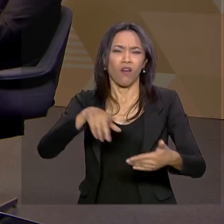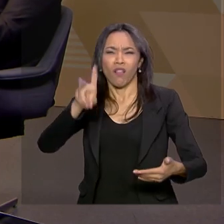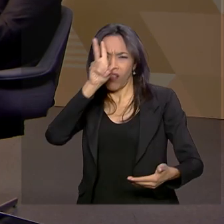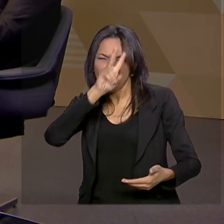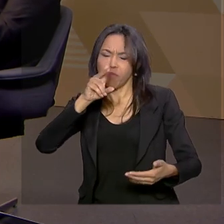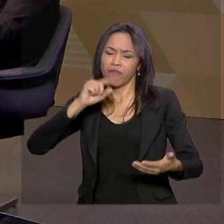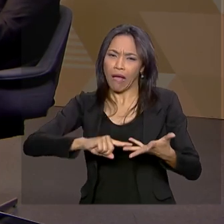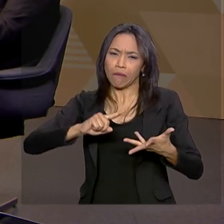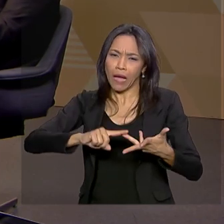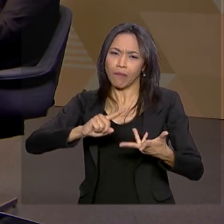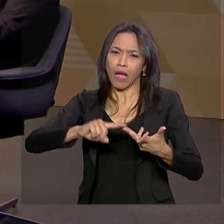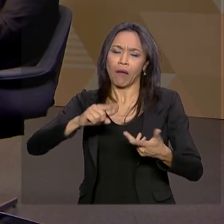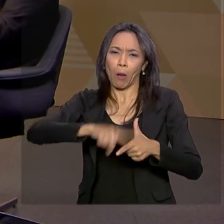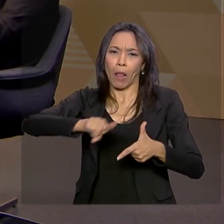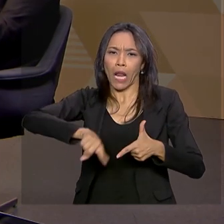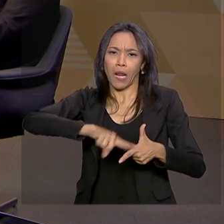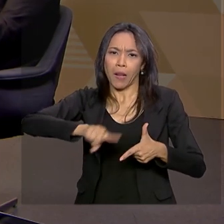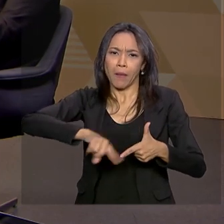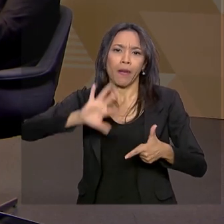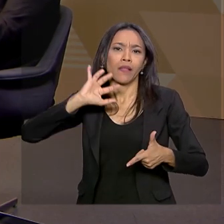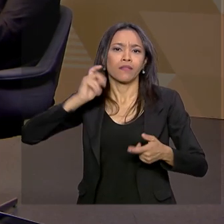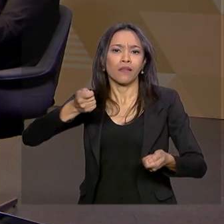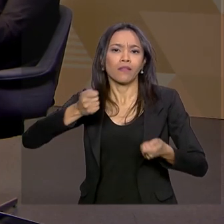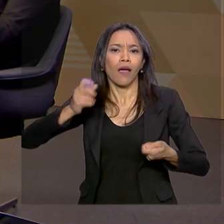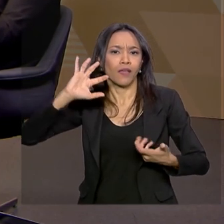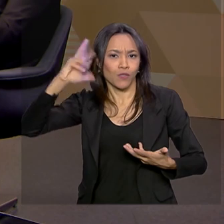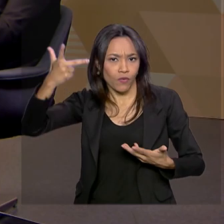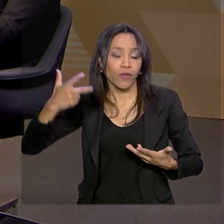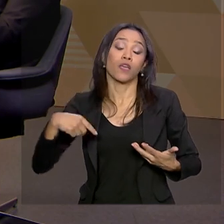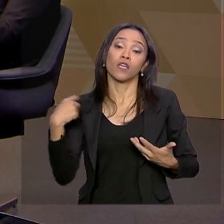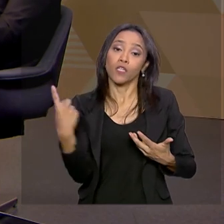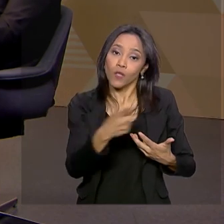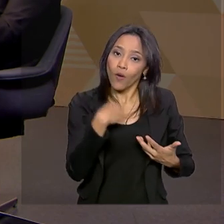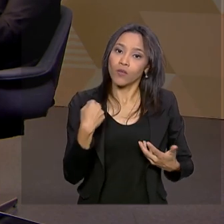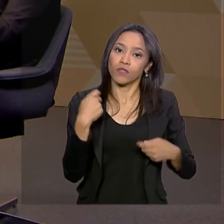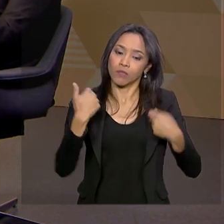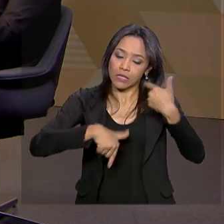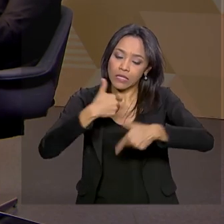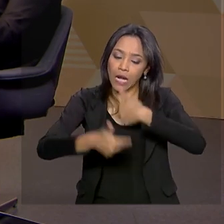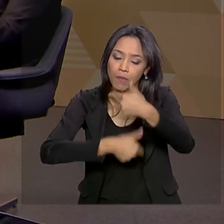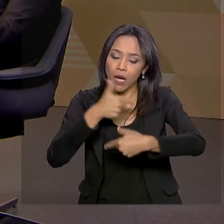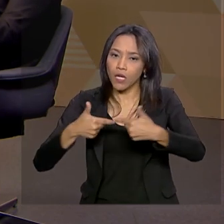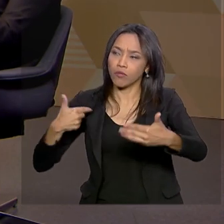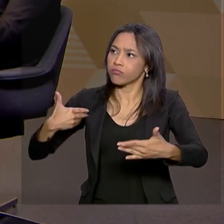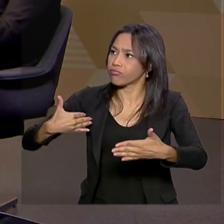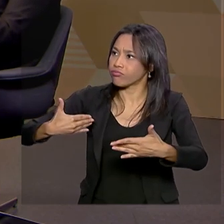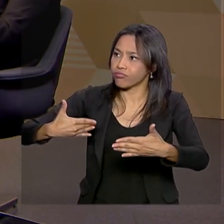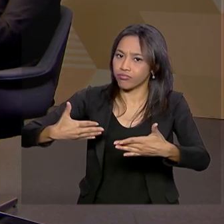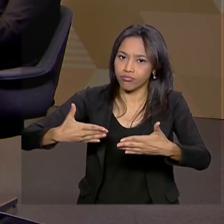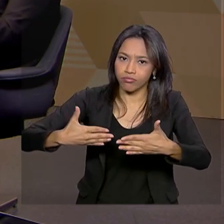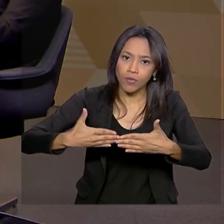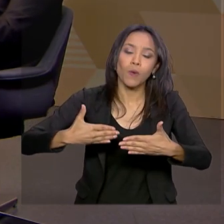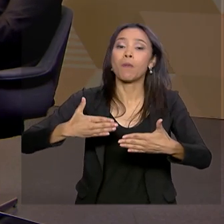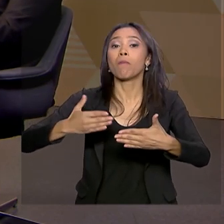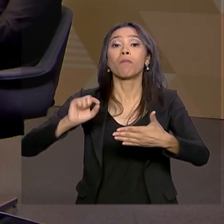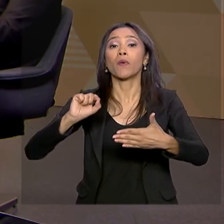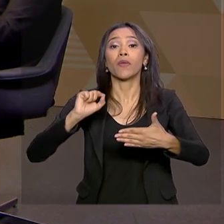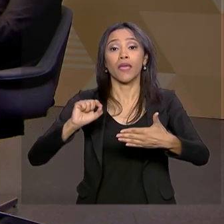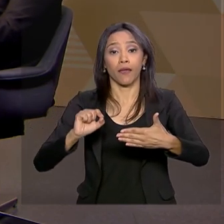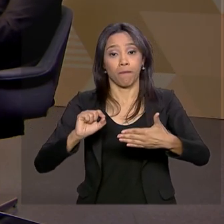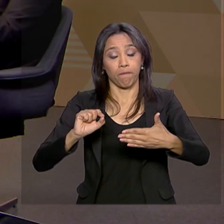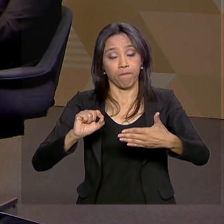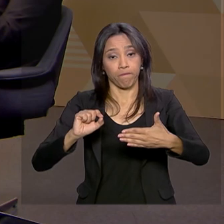do futebol, mas mexendo nas consequências. Nós estamos trabalhando, fazendo um trabalho de longo prazo, para que no final